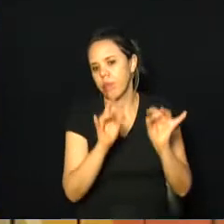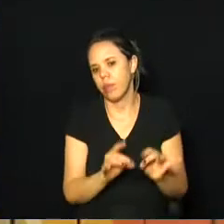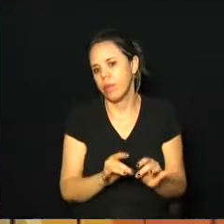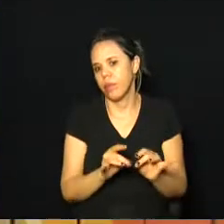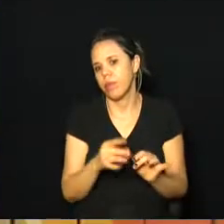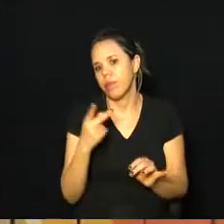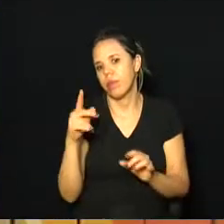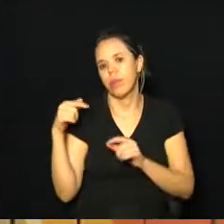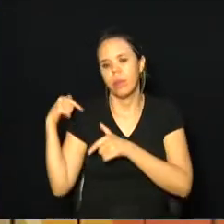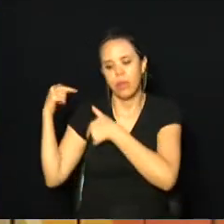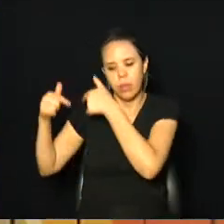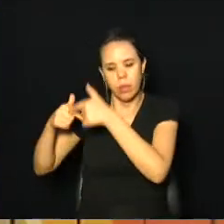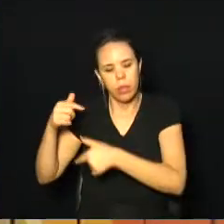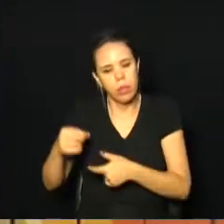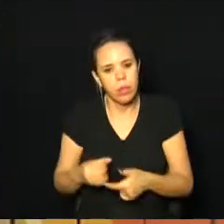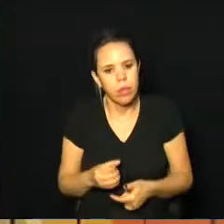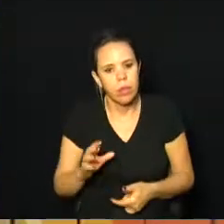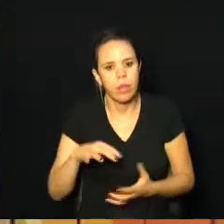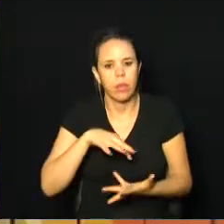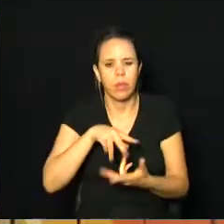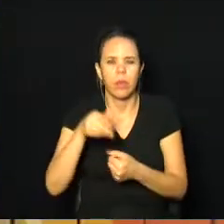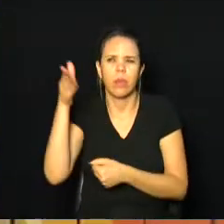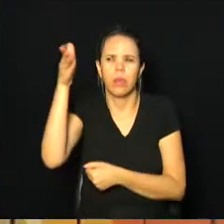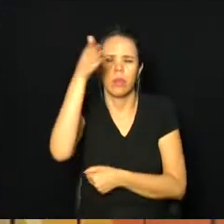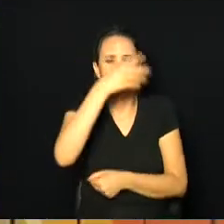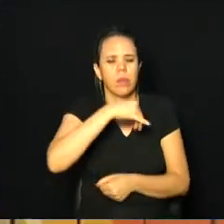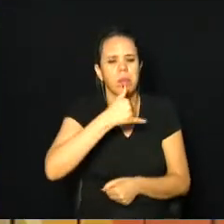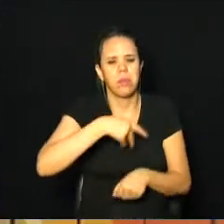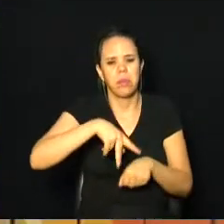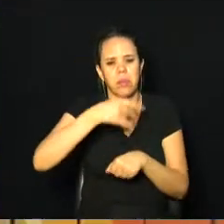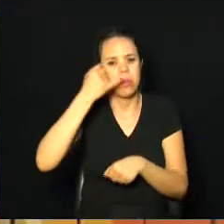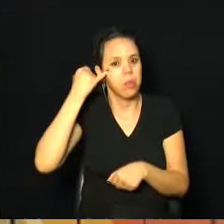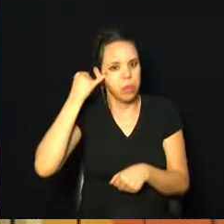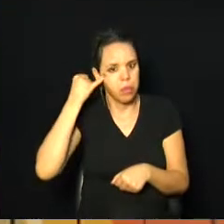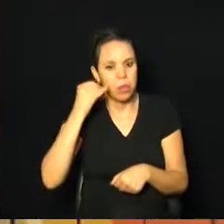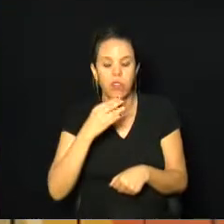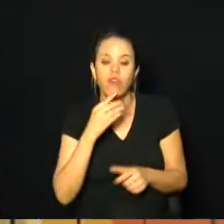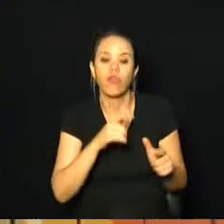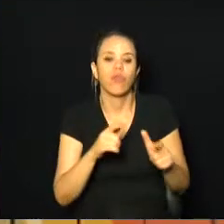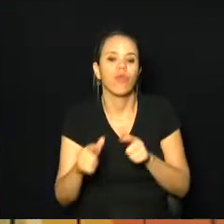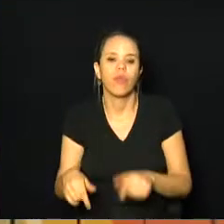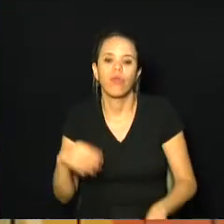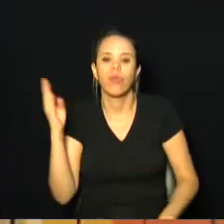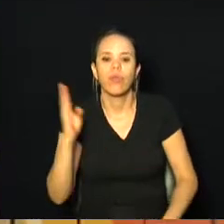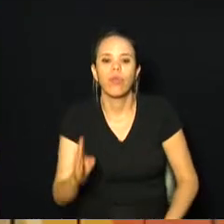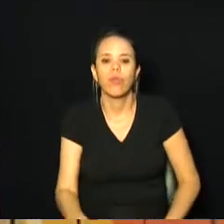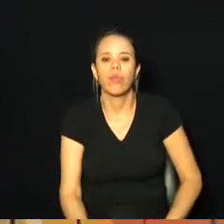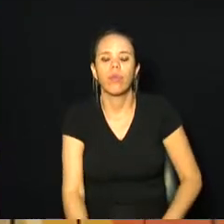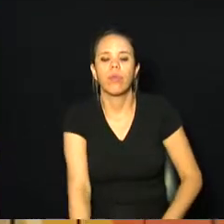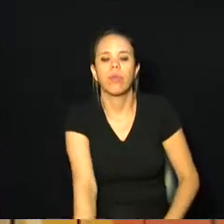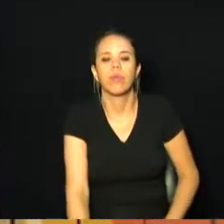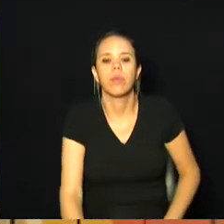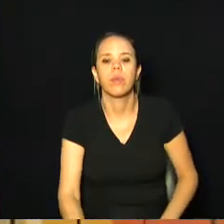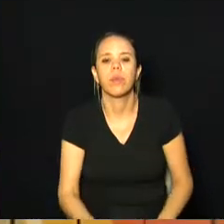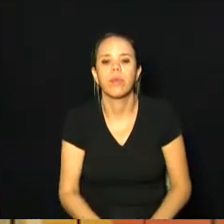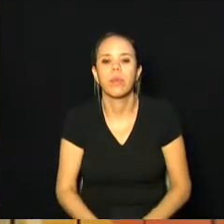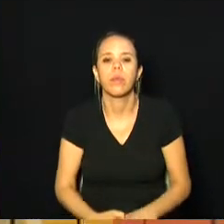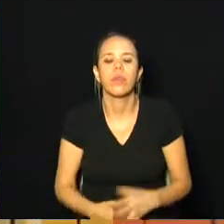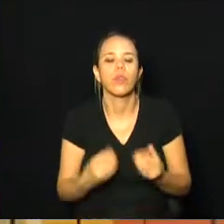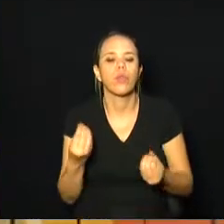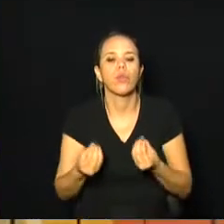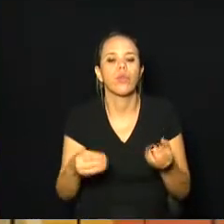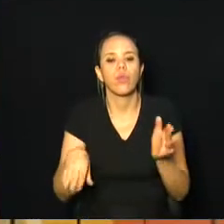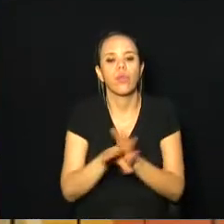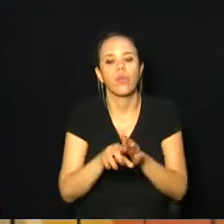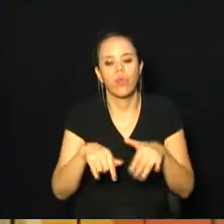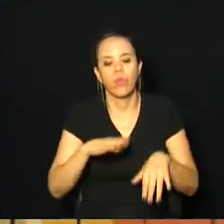sua trajetória, porque já rodou o mundo, Itália, Japão, conhece muitos lugares aqui do Brasil também. Mas como que você veio parar